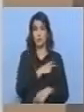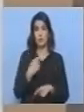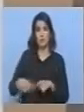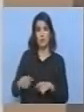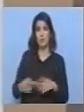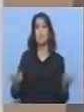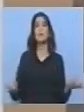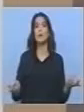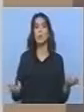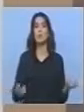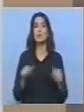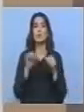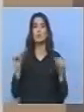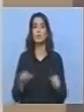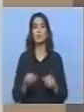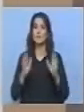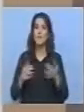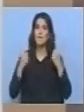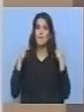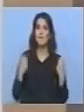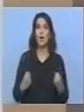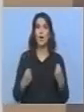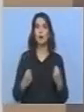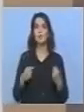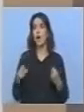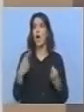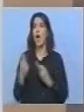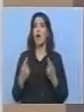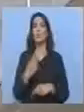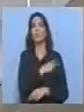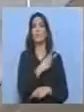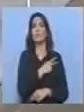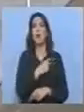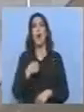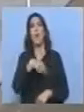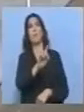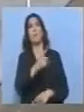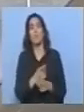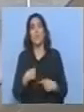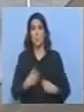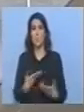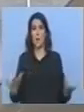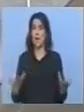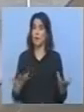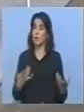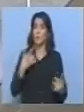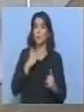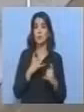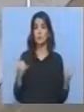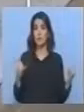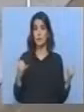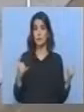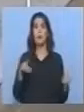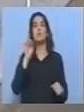sistema suficientemente robusto para que ninguém fique de fora do ensino superior por dificuldades económicas. Aquilo que é a mais-valia